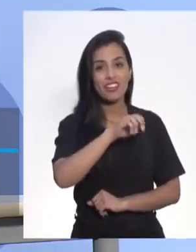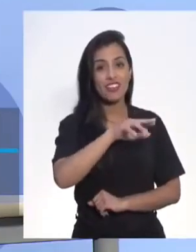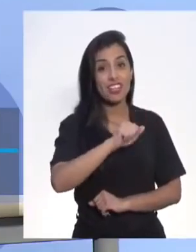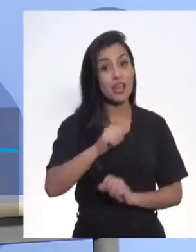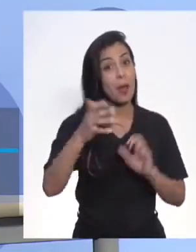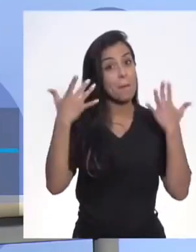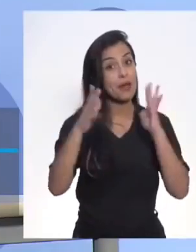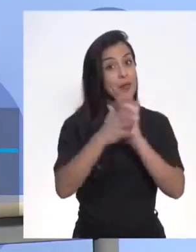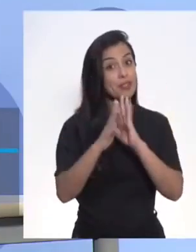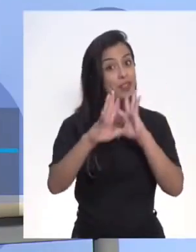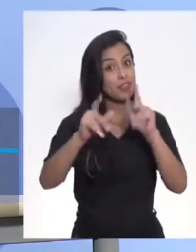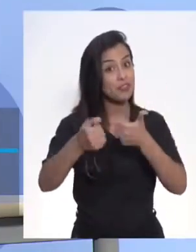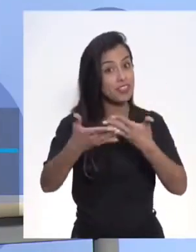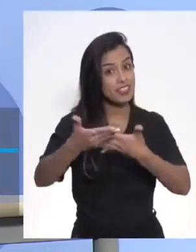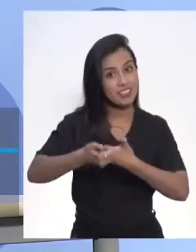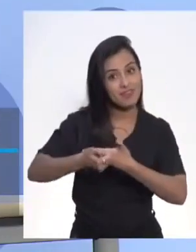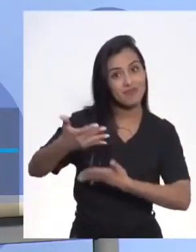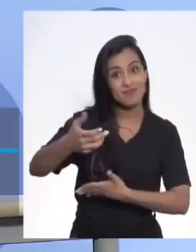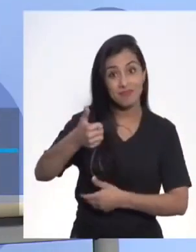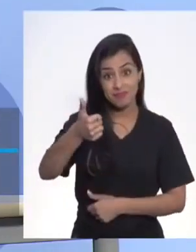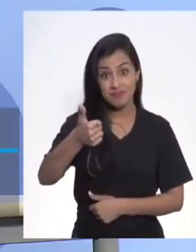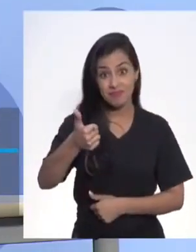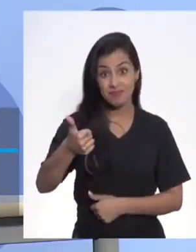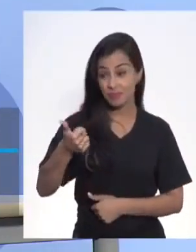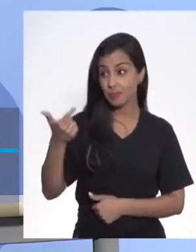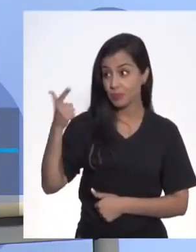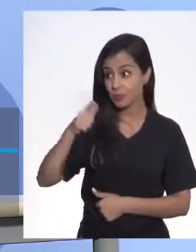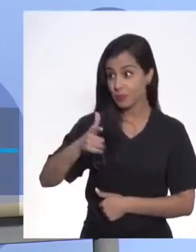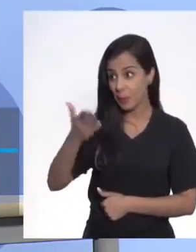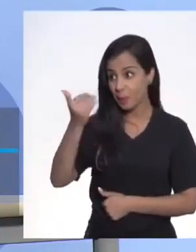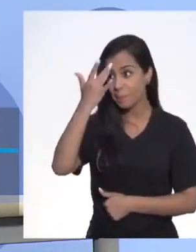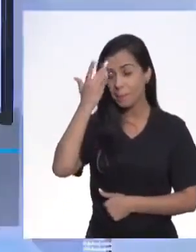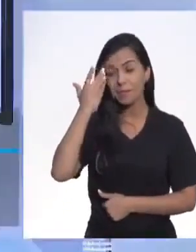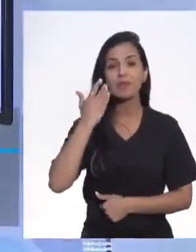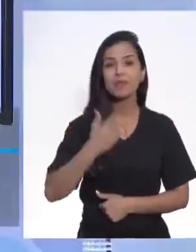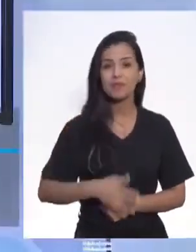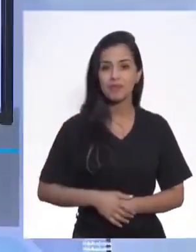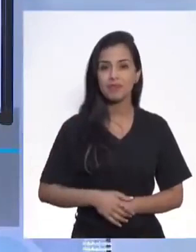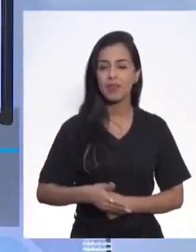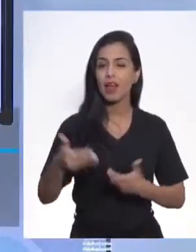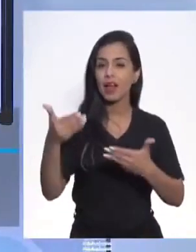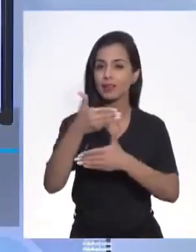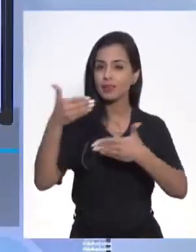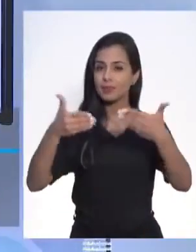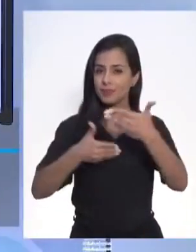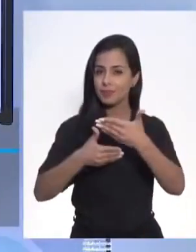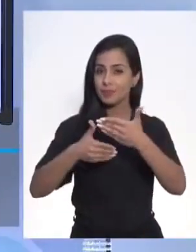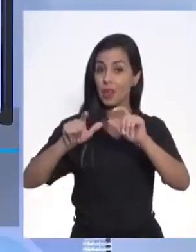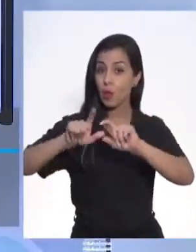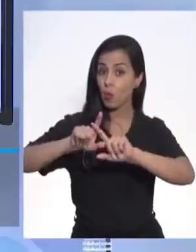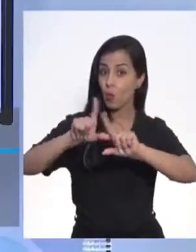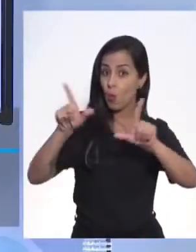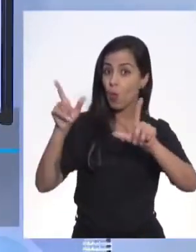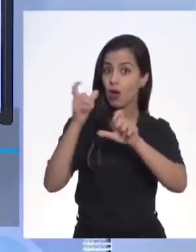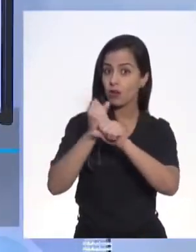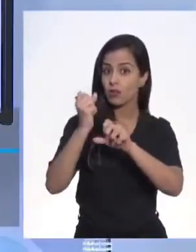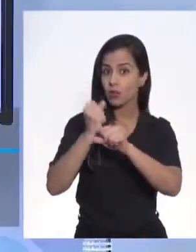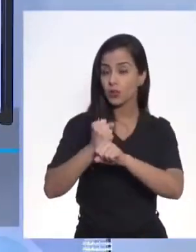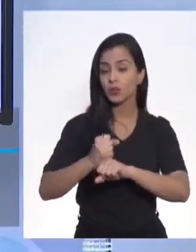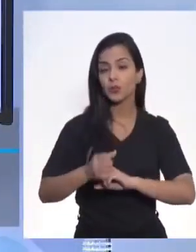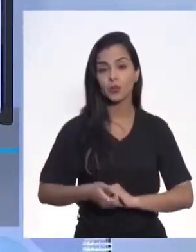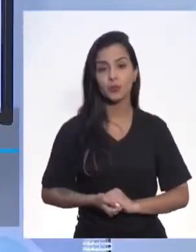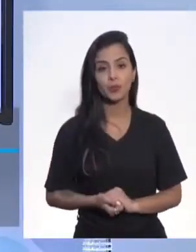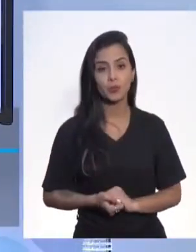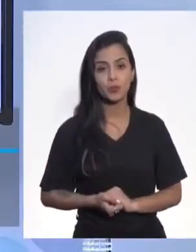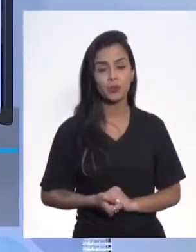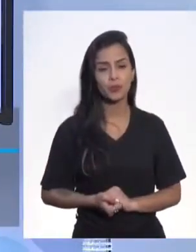conseguiram chegar nestes resultados. Vamos lá, professora Roberta? Vamos sim. Então, vou pedir para colocar o próximo slide em branco para mim, por favor. Professora Inês, qual